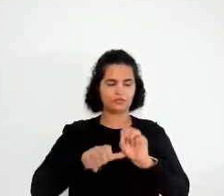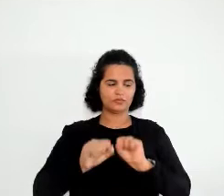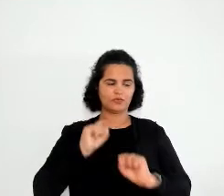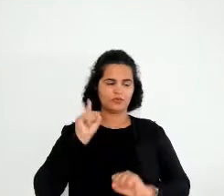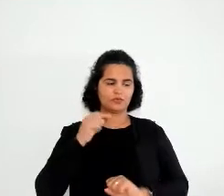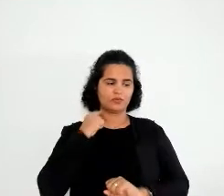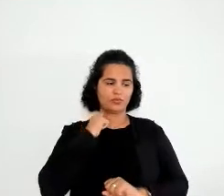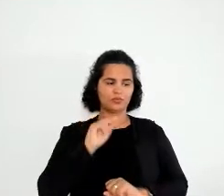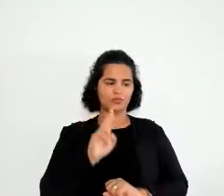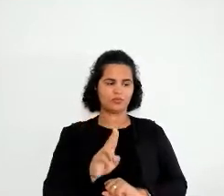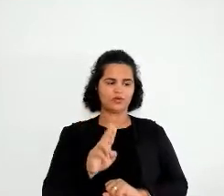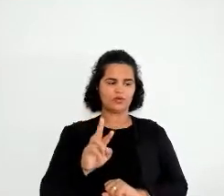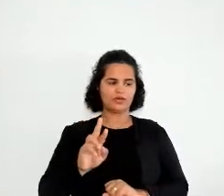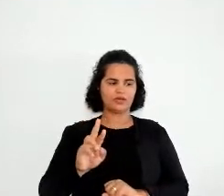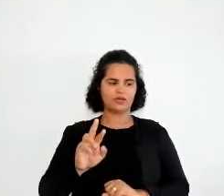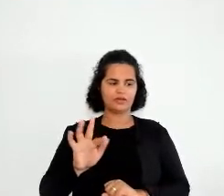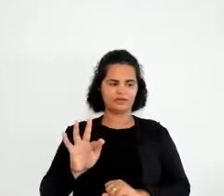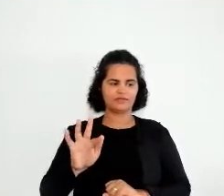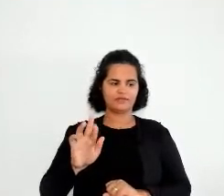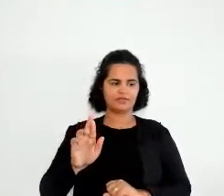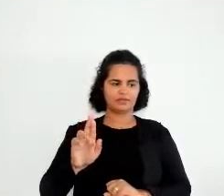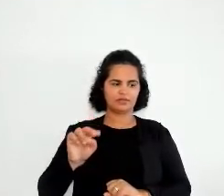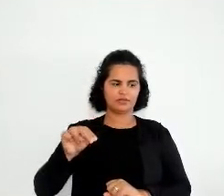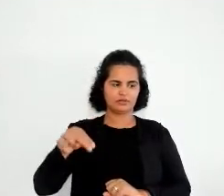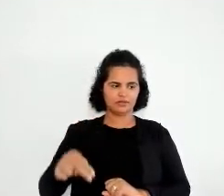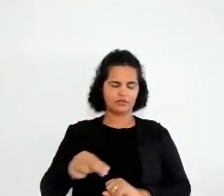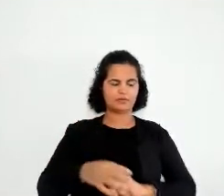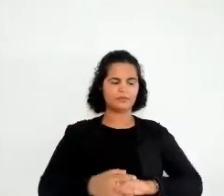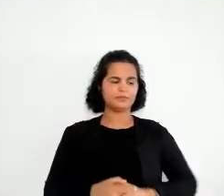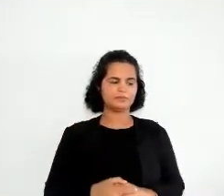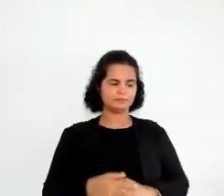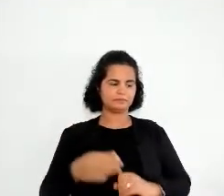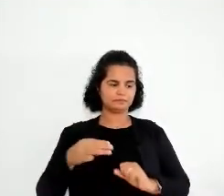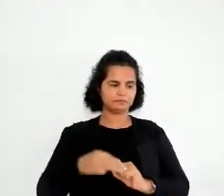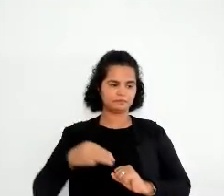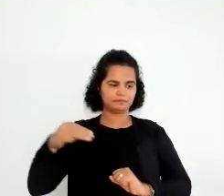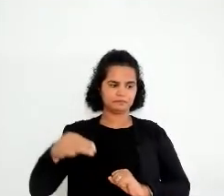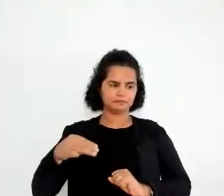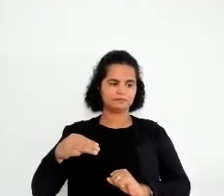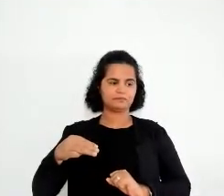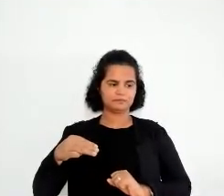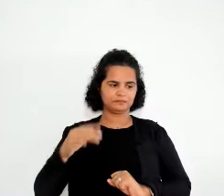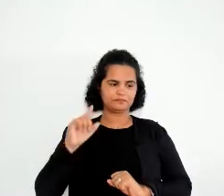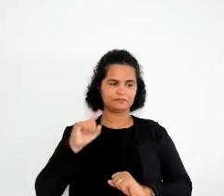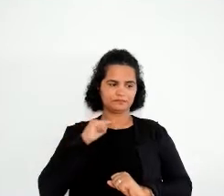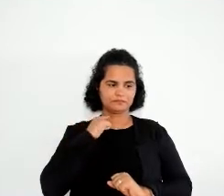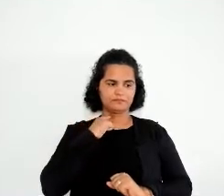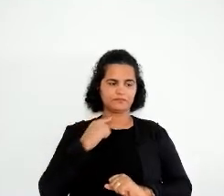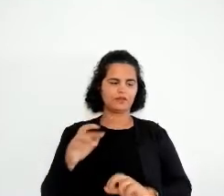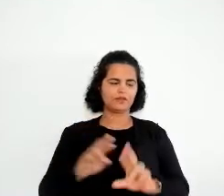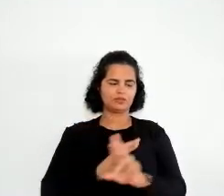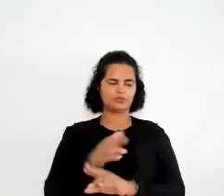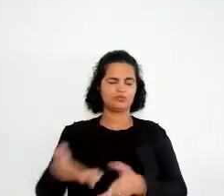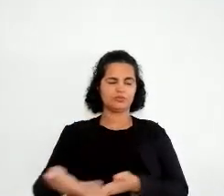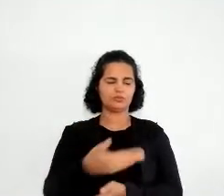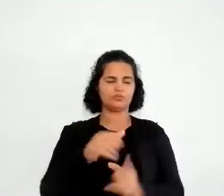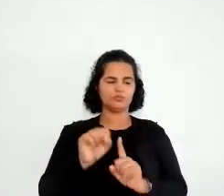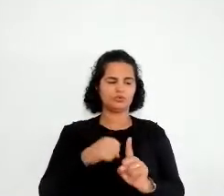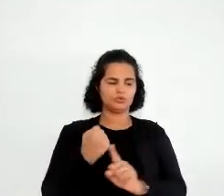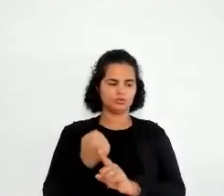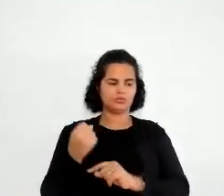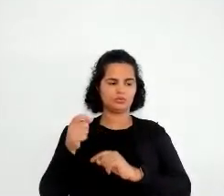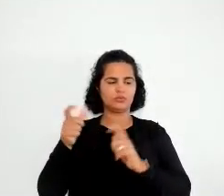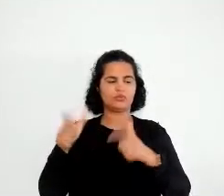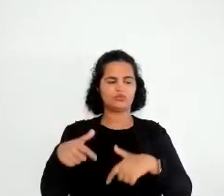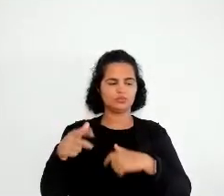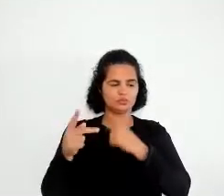e doutorado em Direito das Relações Sociais pela PUC de São Paulo. Ribeiro Dantas já foi promotor de justiça do